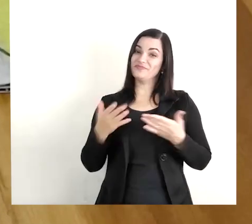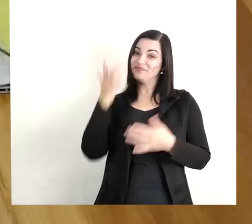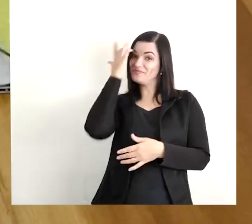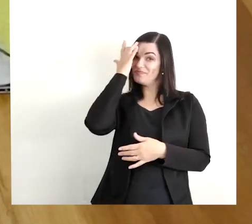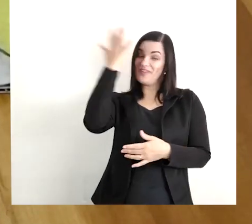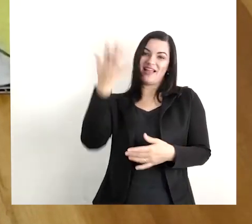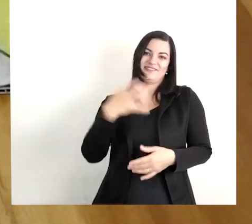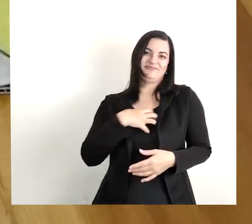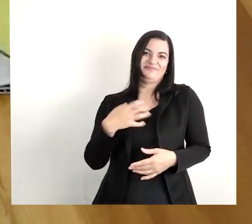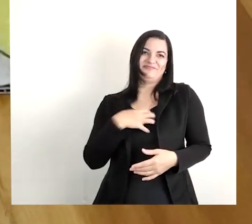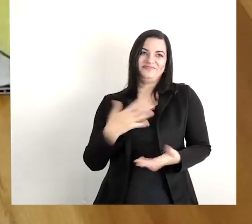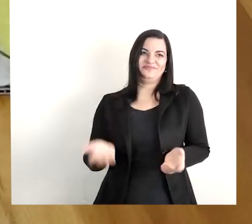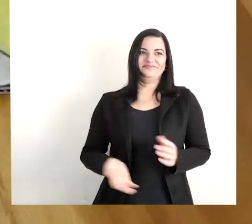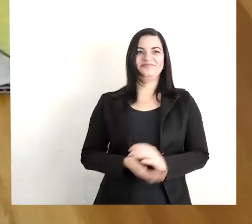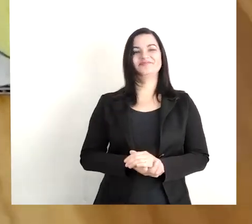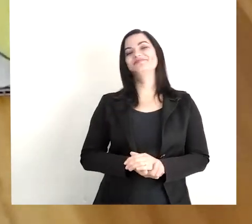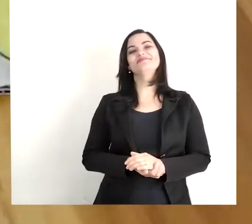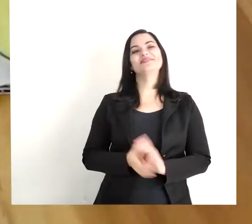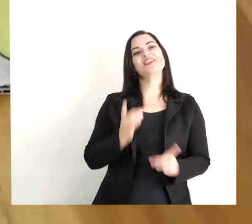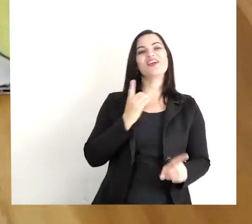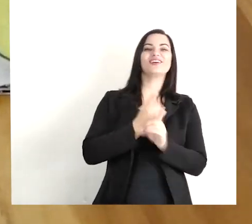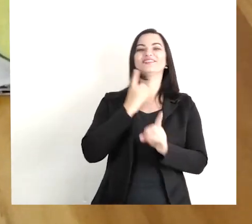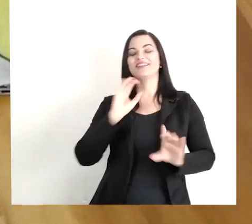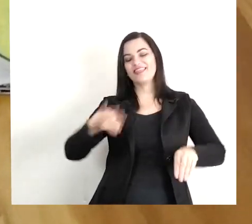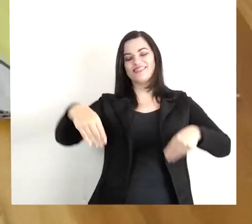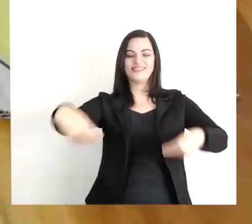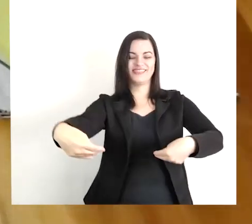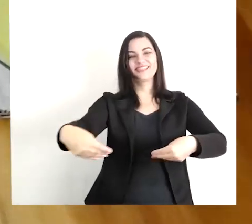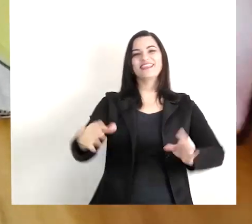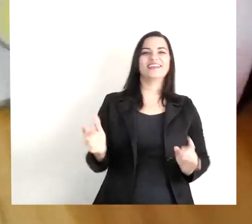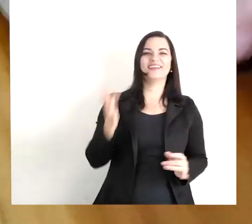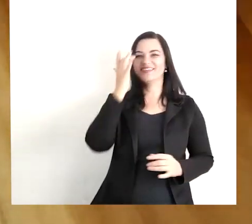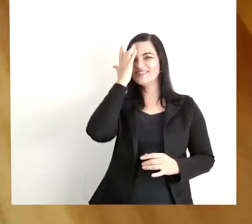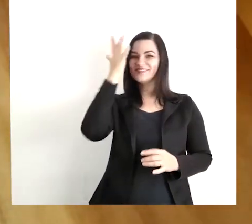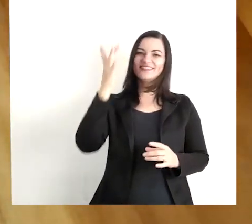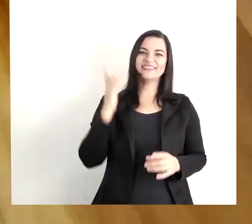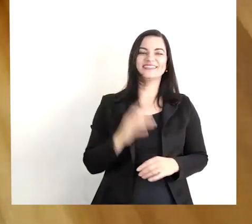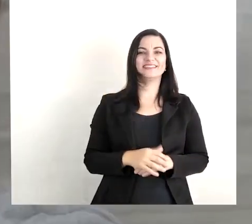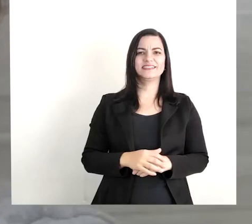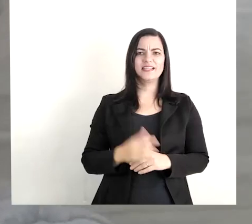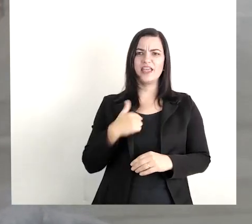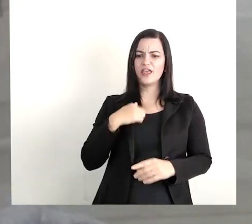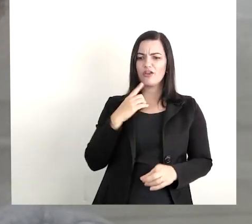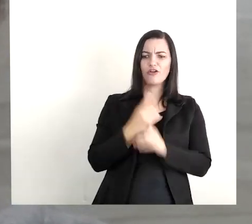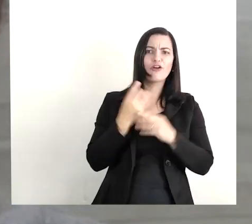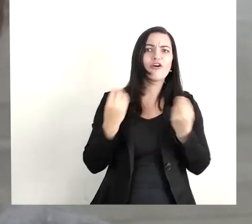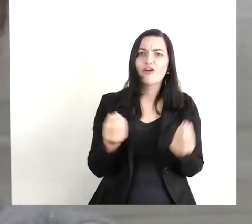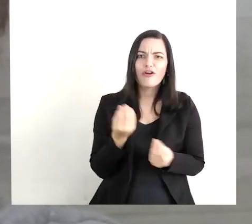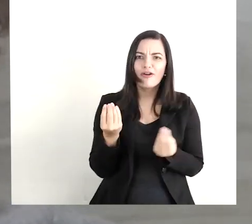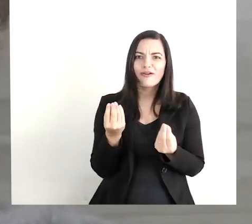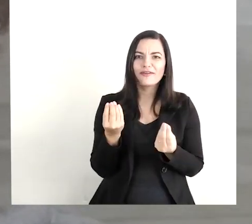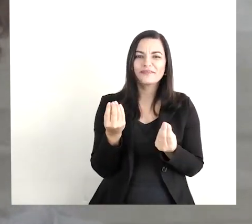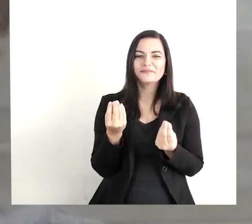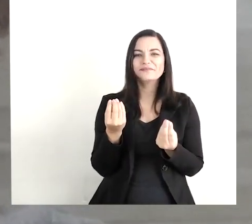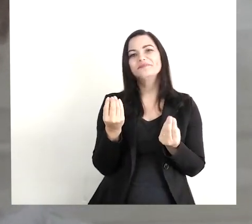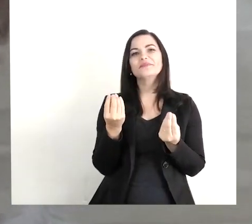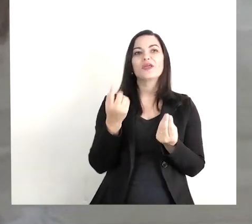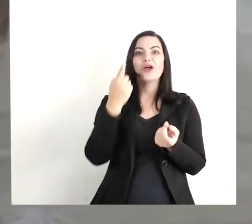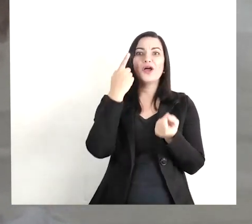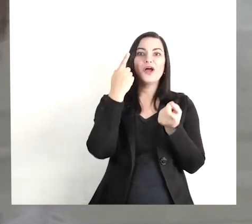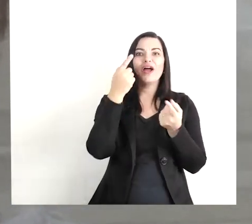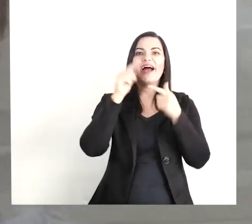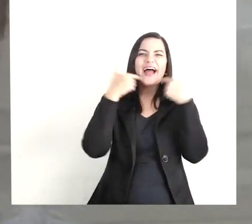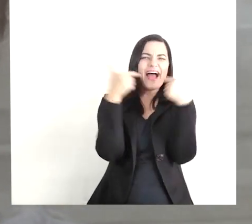Agora ficou fácil pra mim, né? Achei esse e achei esse. Como eu achei? O emoji que